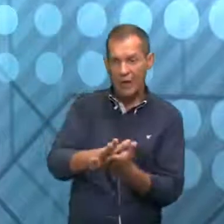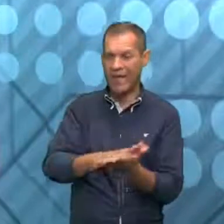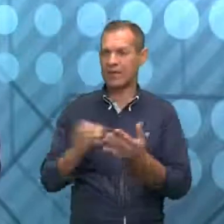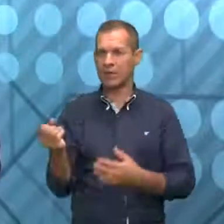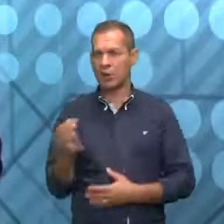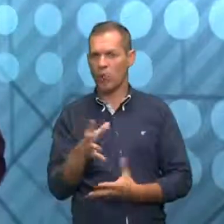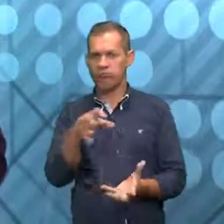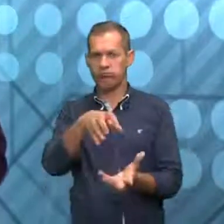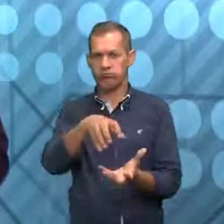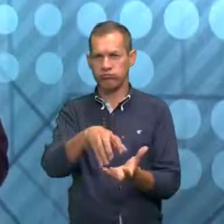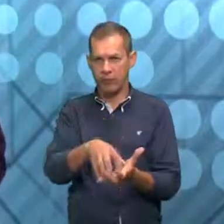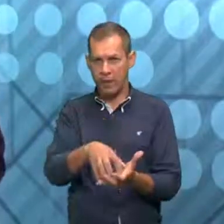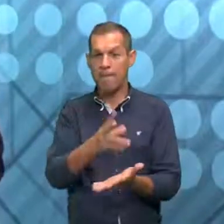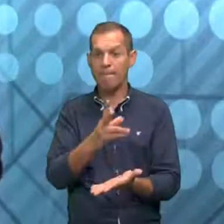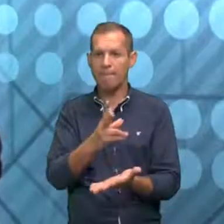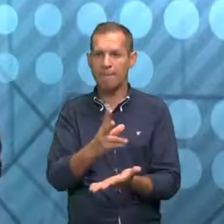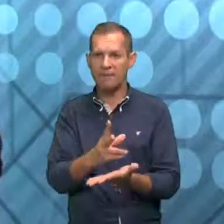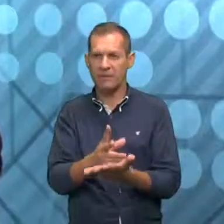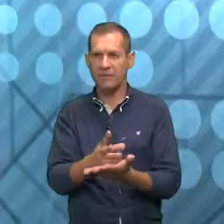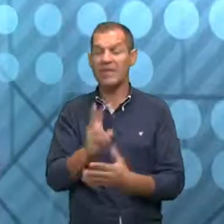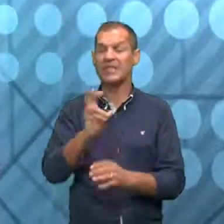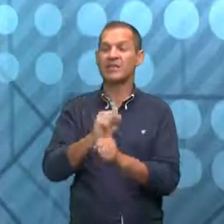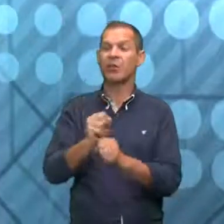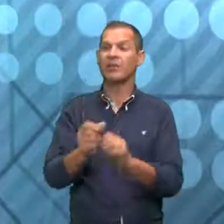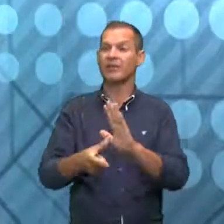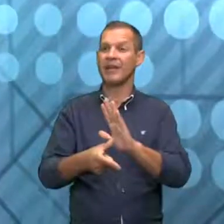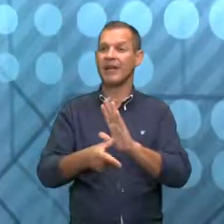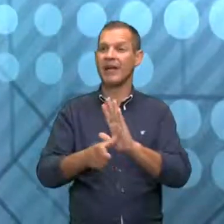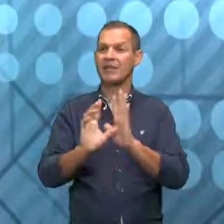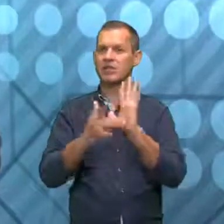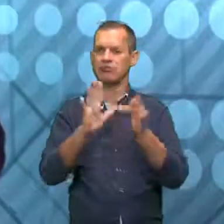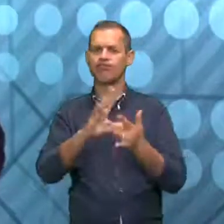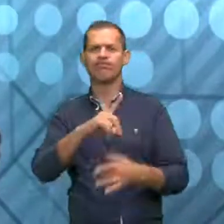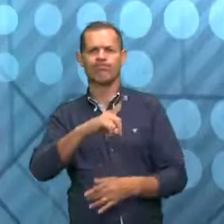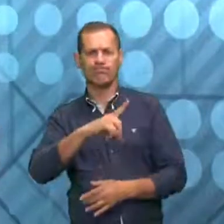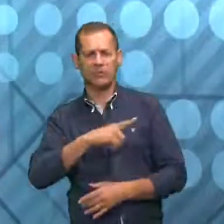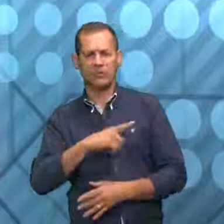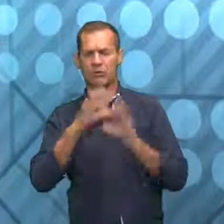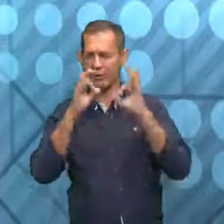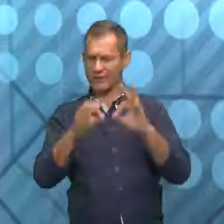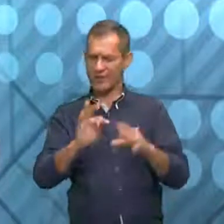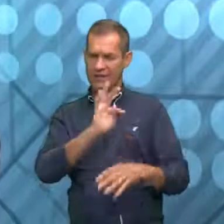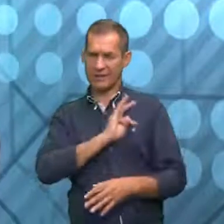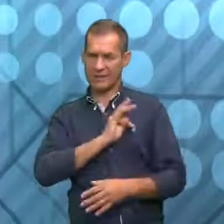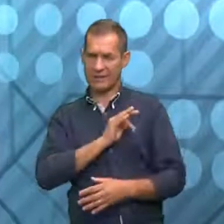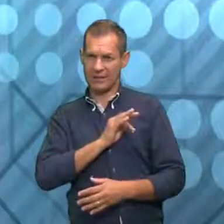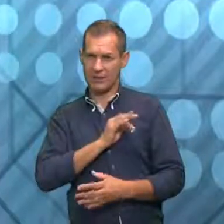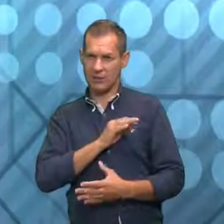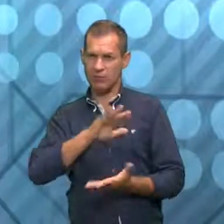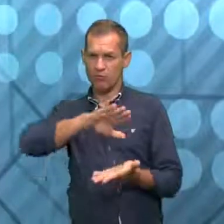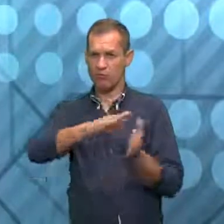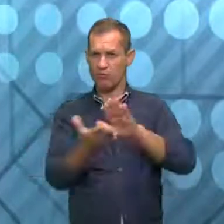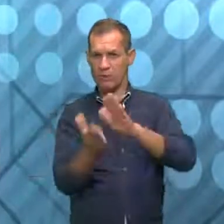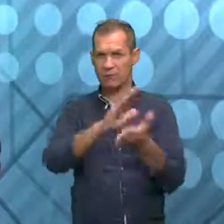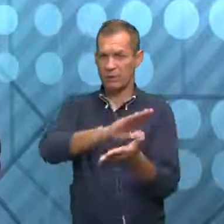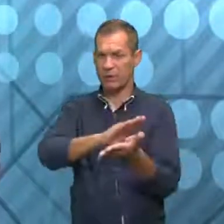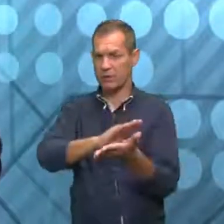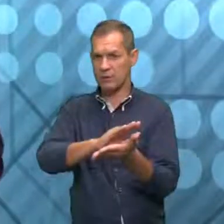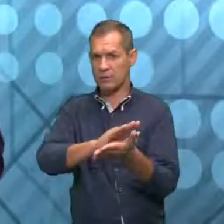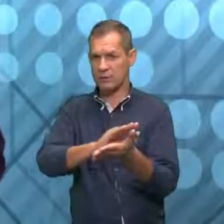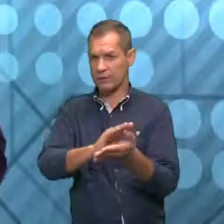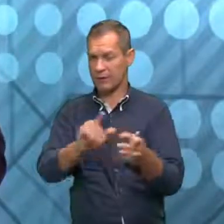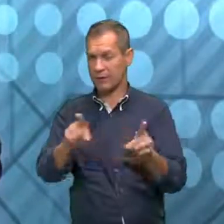nova. Até em 5 anos antes de Cristo, já havia uma determinada técnica de embaralhamento de sinais, que era mais